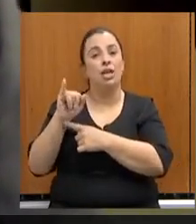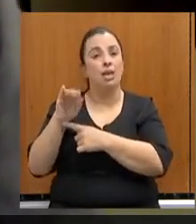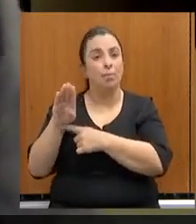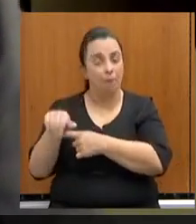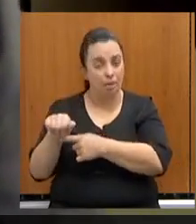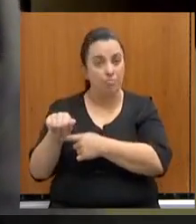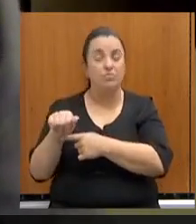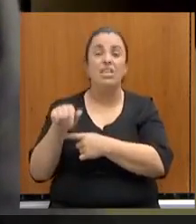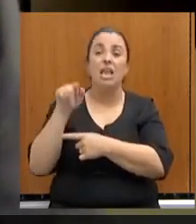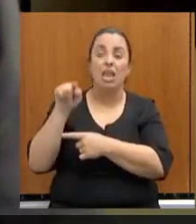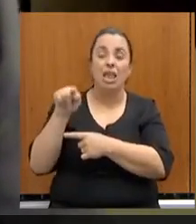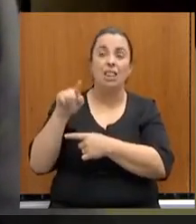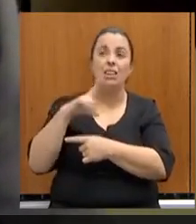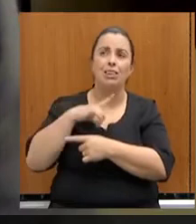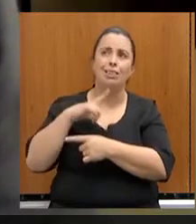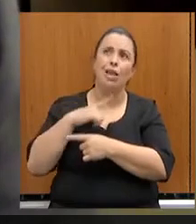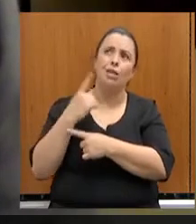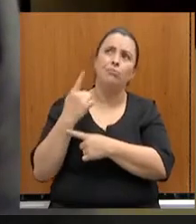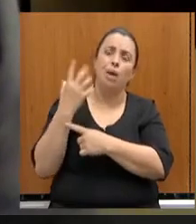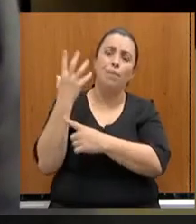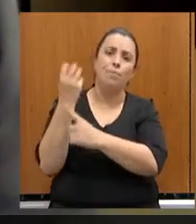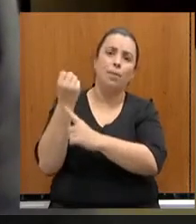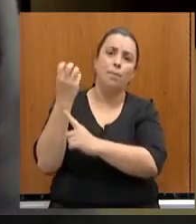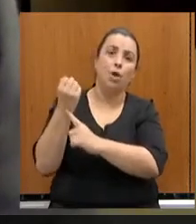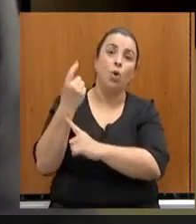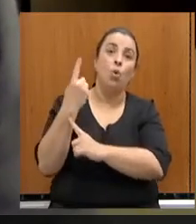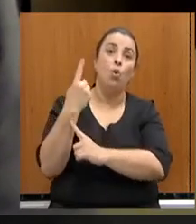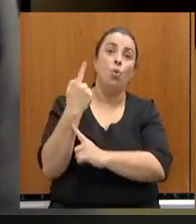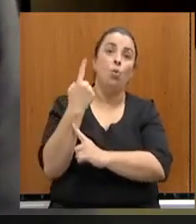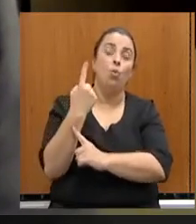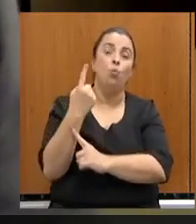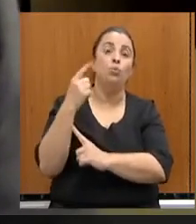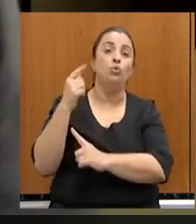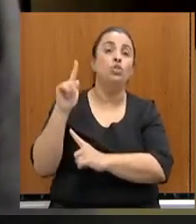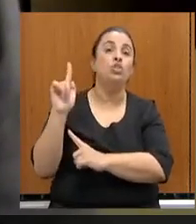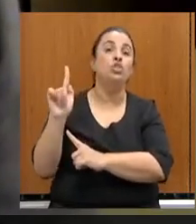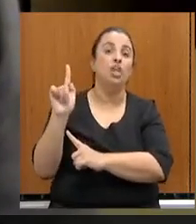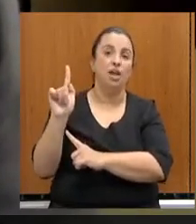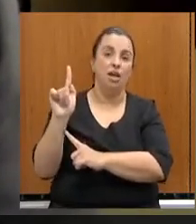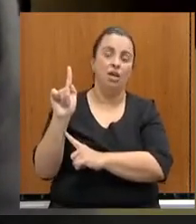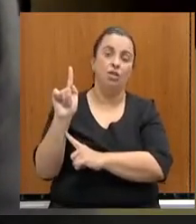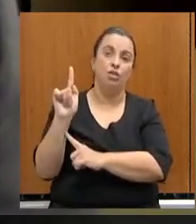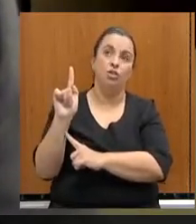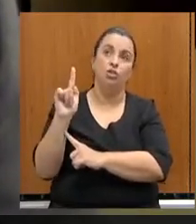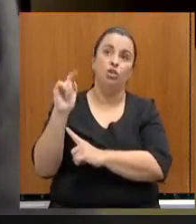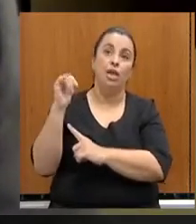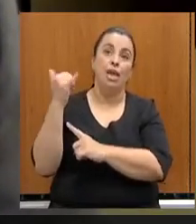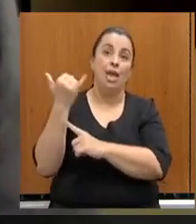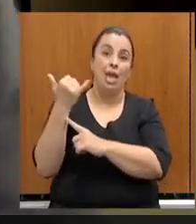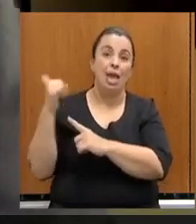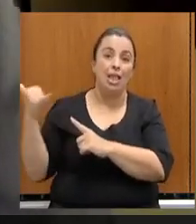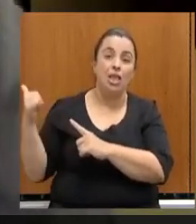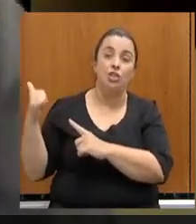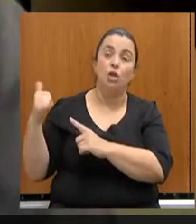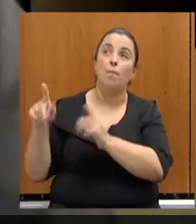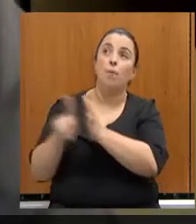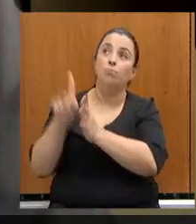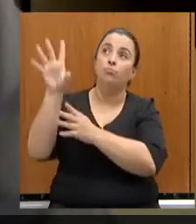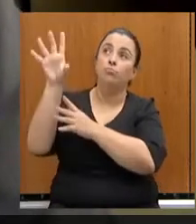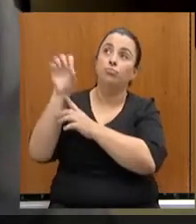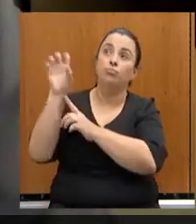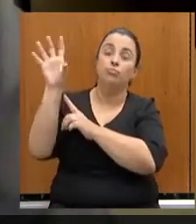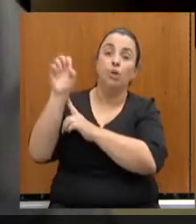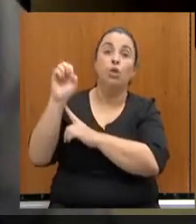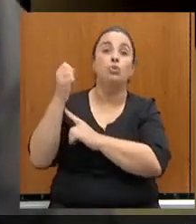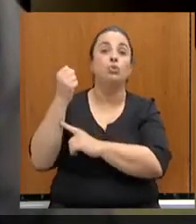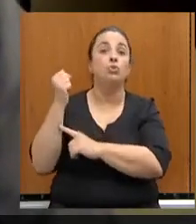de energia solar placa totais das plantas É que na